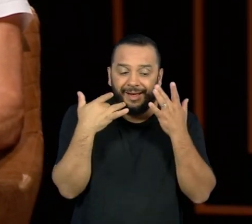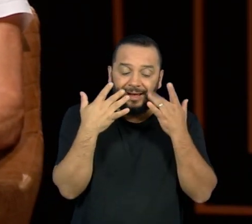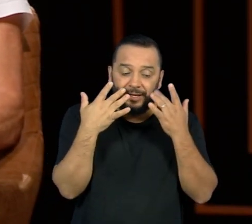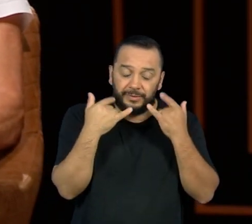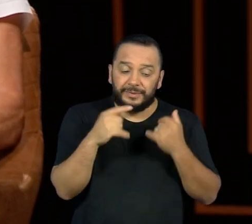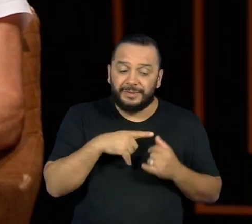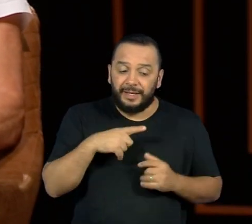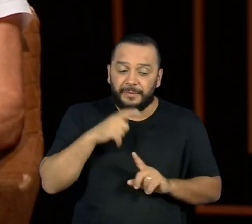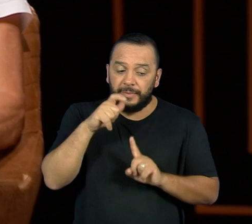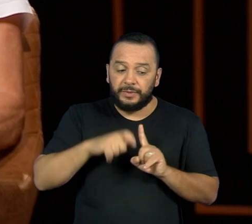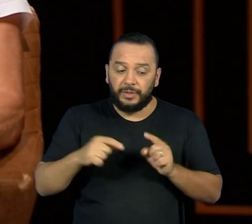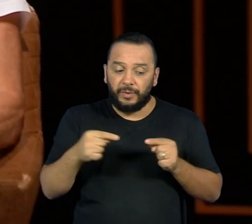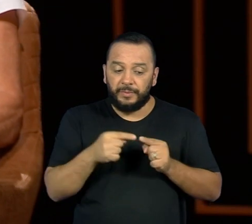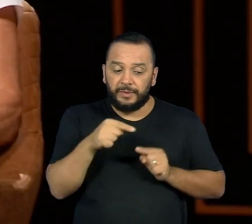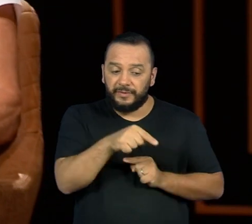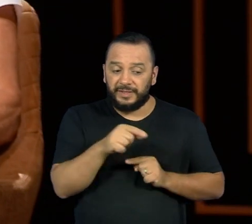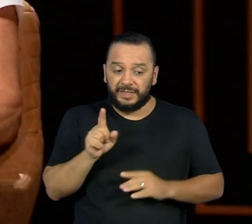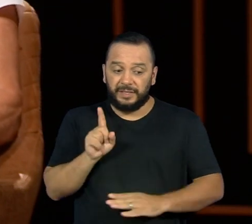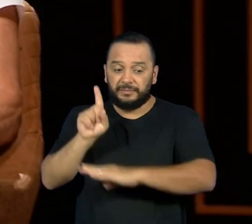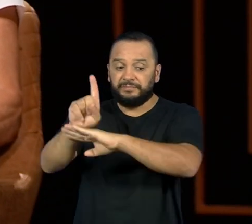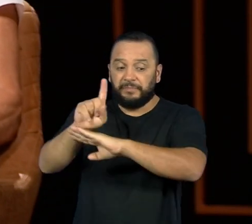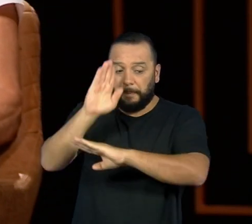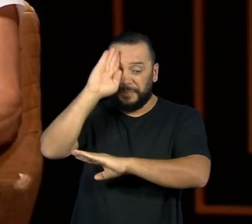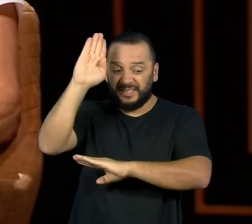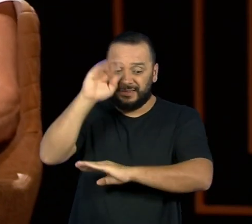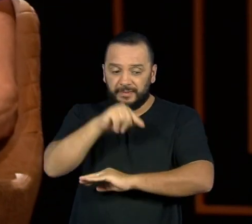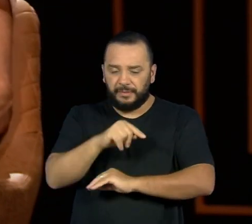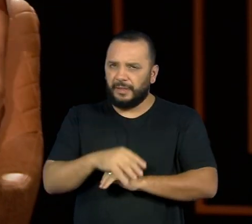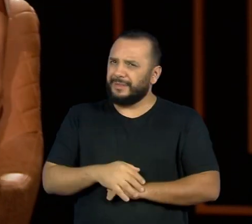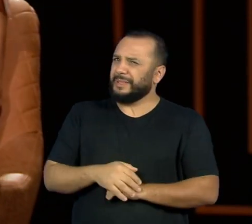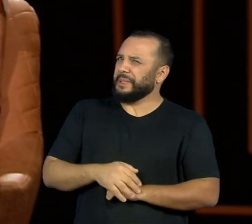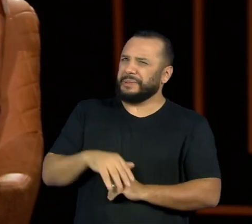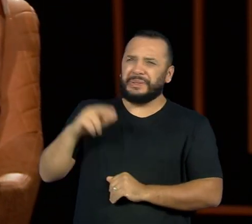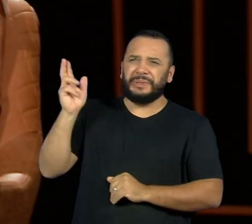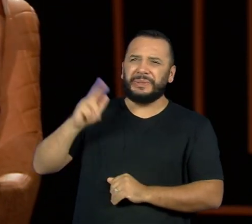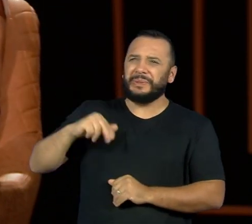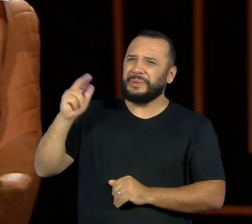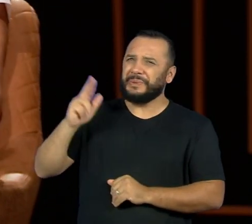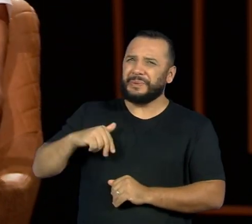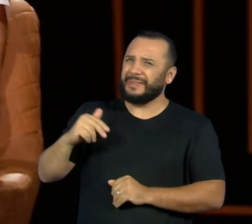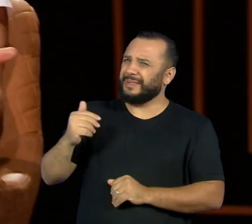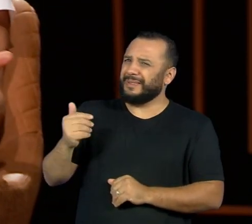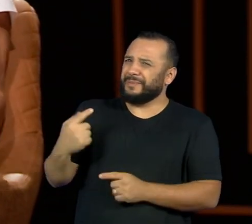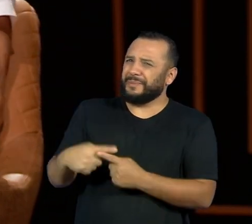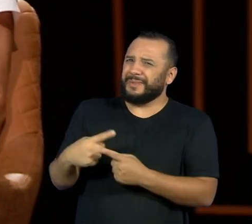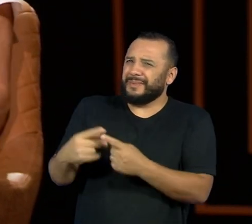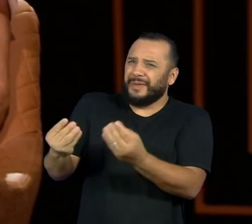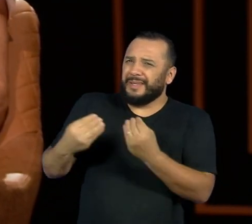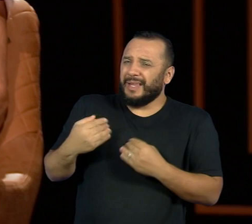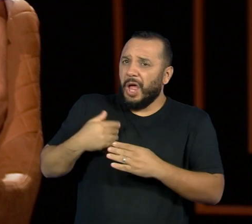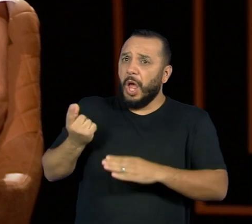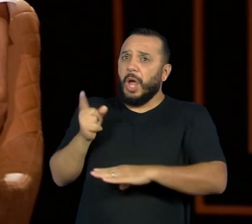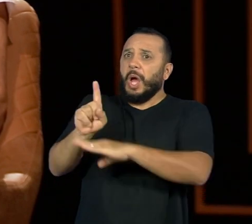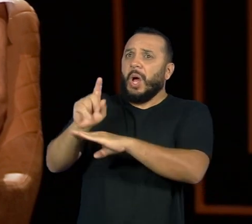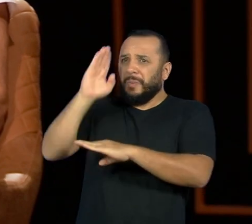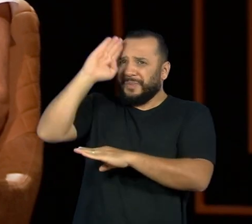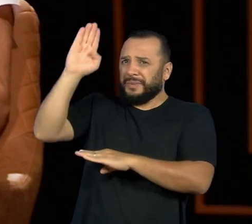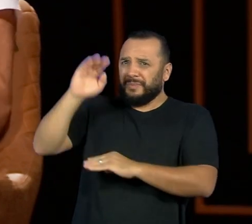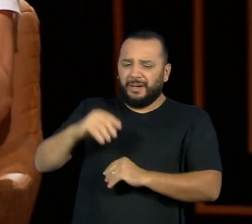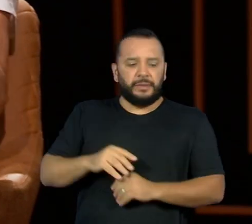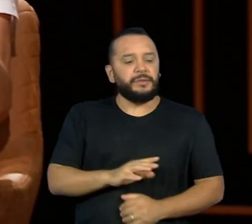tem um personagem para você, protagonista. Eu falei, tio, nunca fiz nada, o senhor vai me dar uma proteção, o senhor está louco. Não, você vai fazer muito